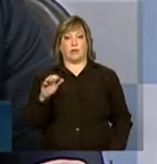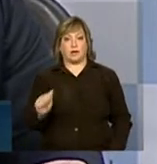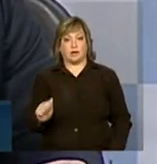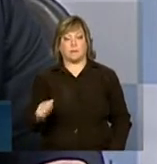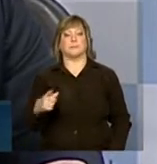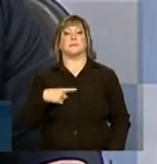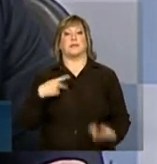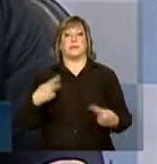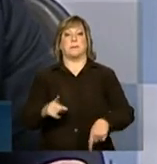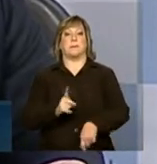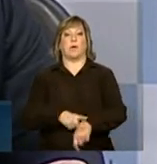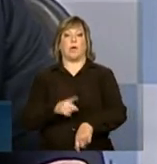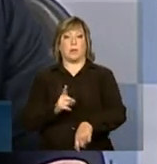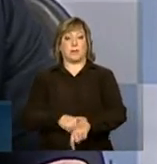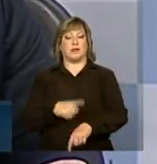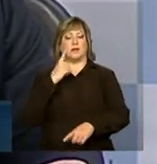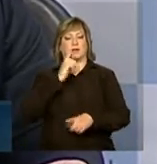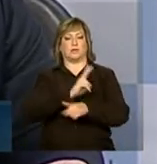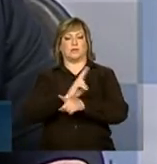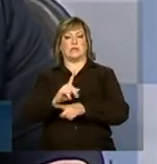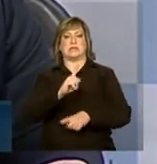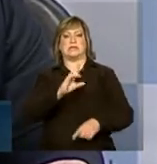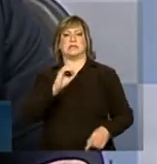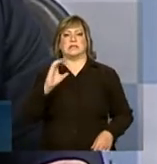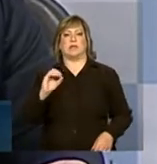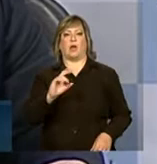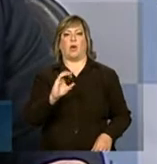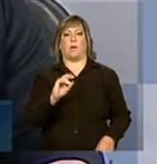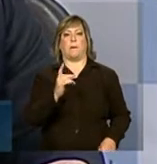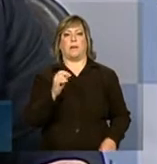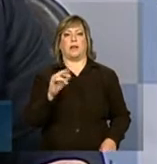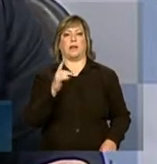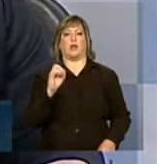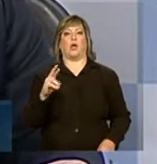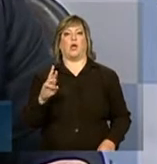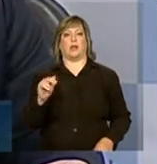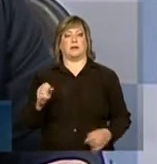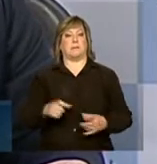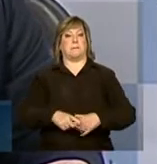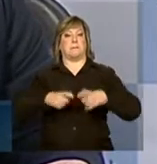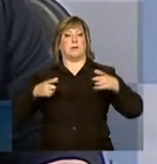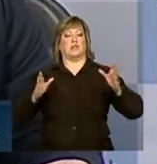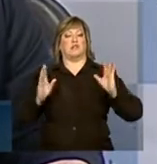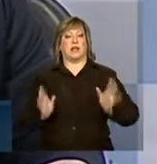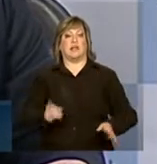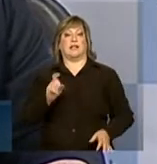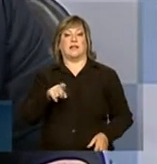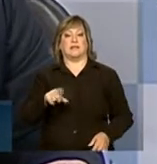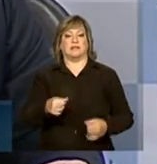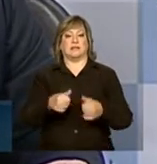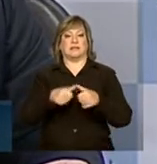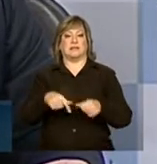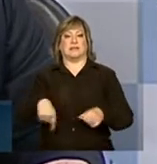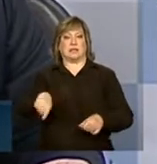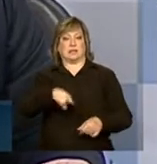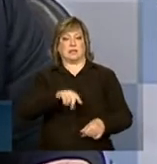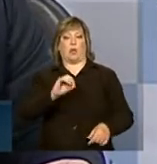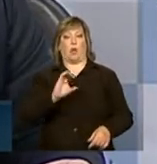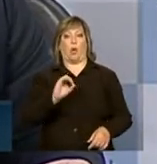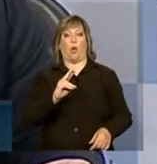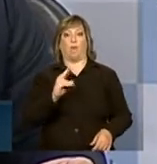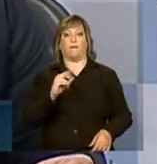momento, monitorando as 100 operadoras maiores que já deveriam estar com suas